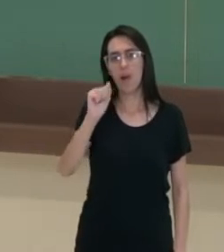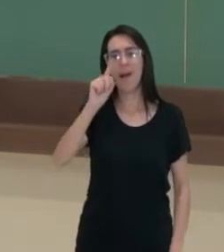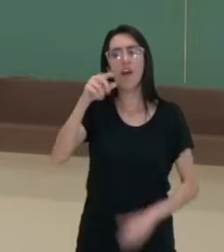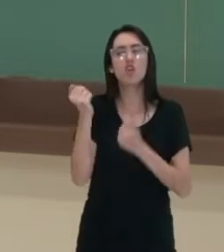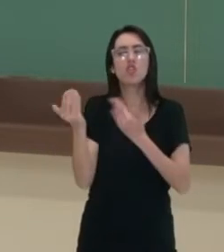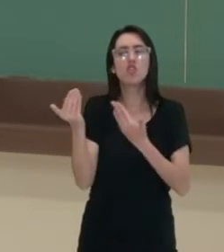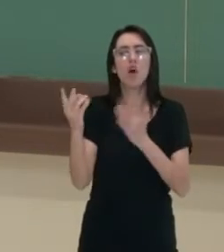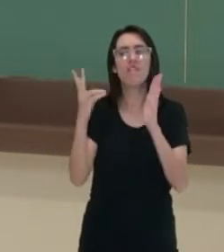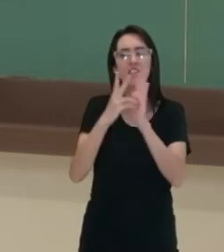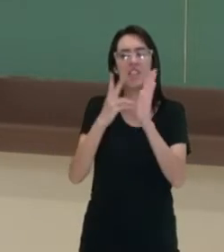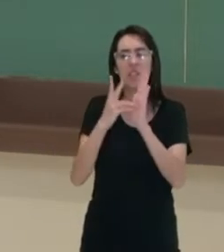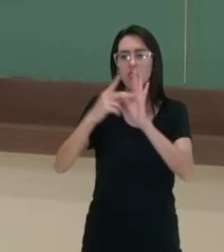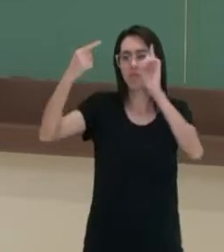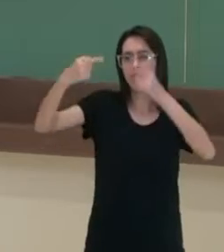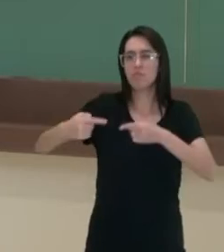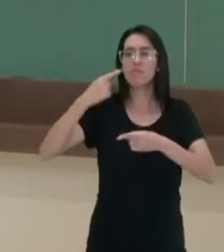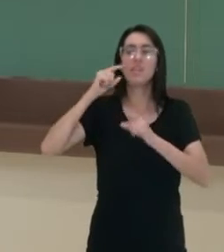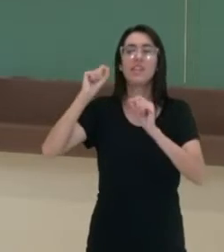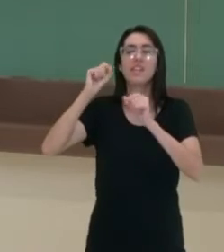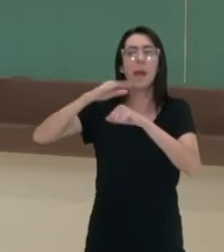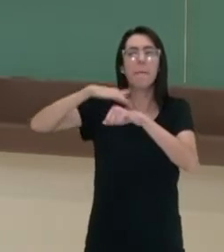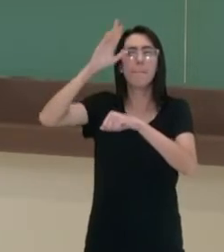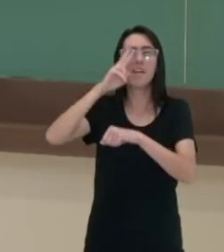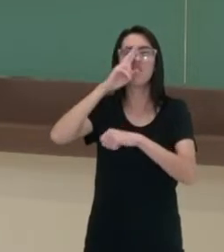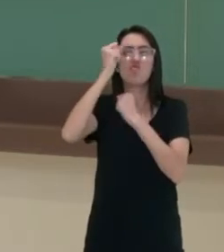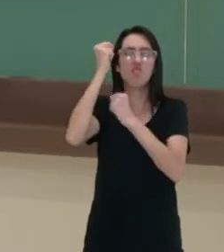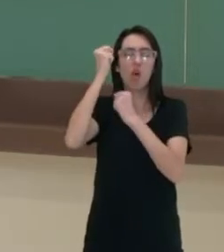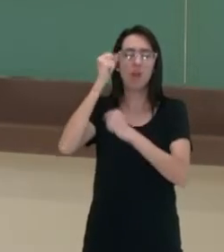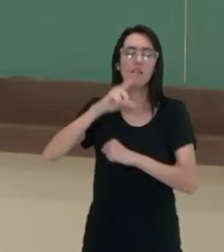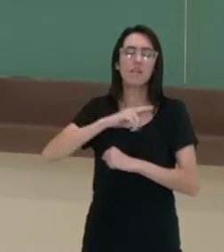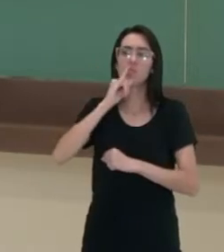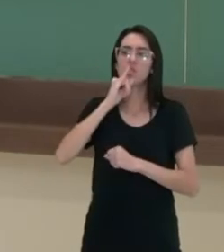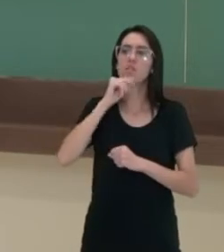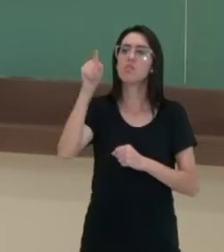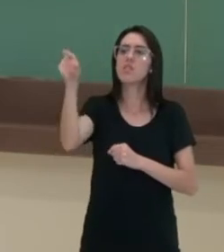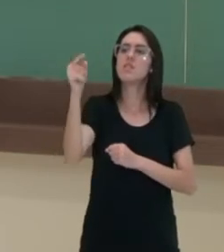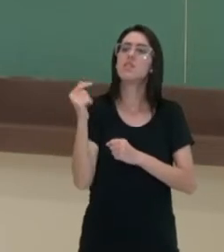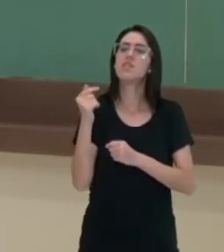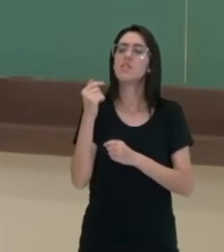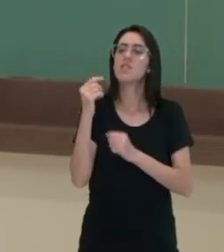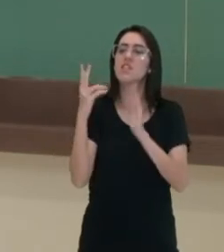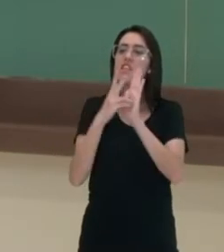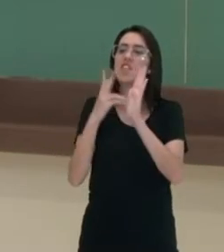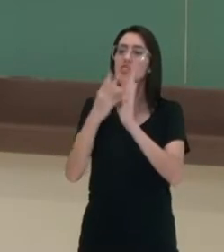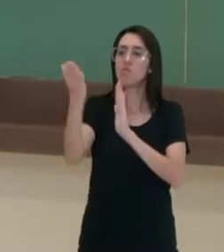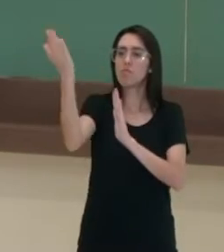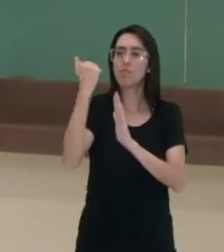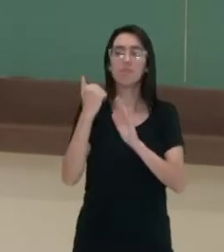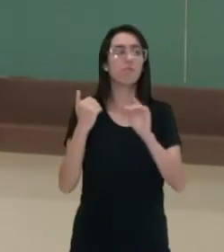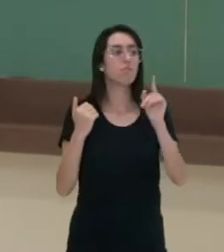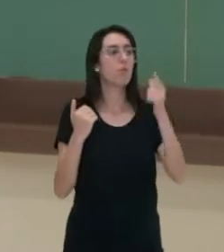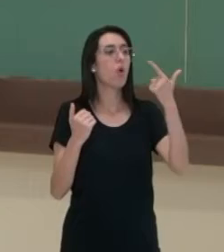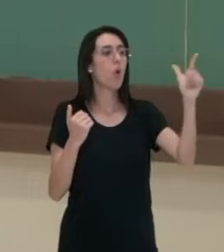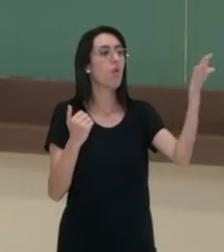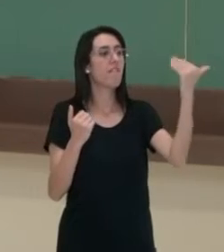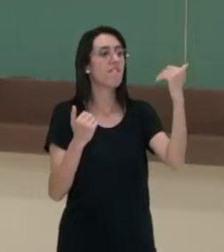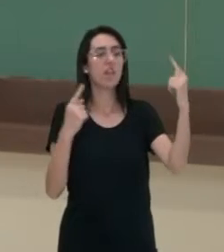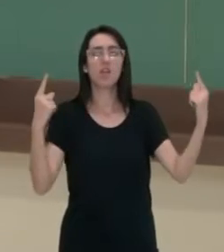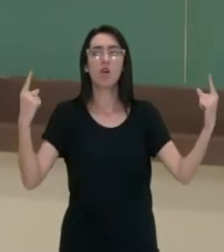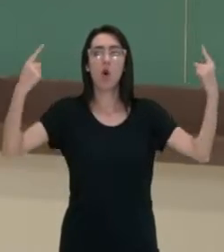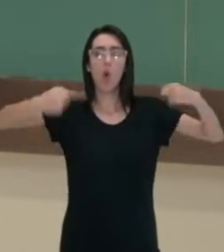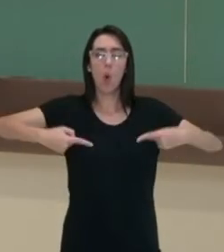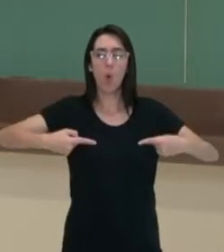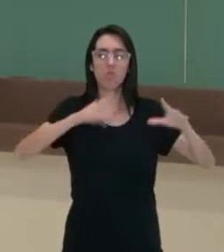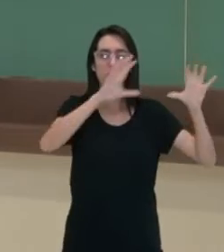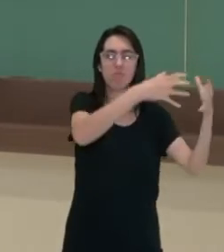índios. Então, às vezes, pegam o índio lá, daquela jovem índio daquela tribo, contra o jovem índio da outra tribo, para ver quem que é o mais